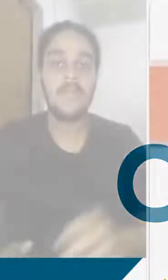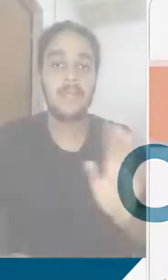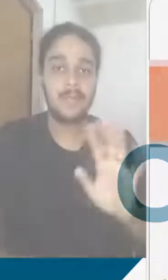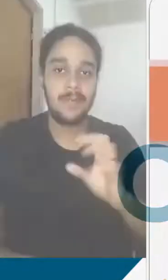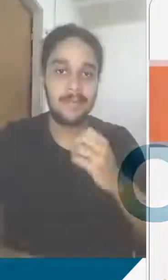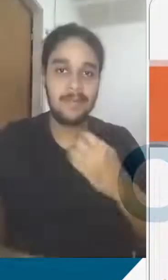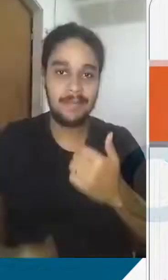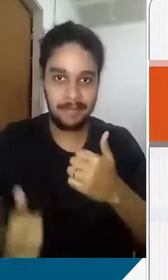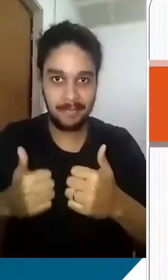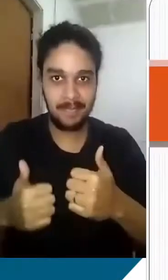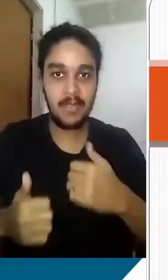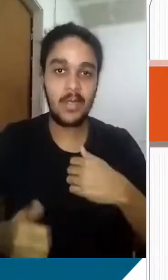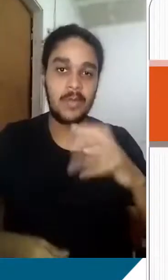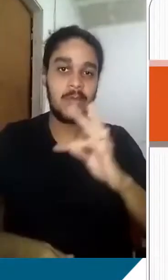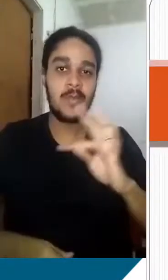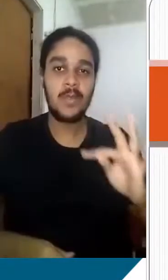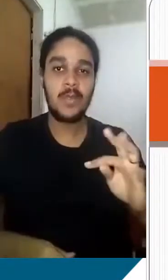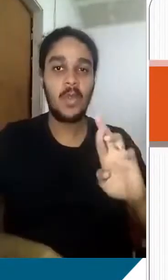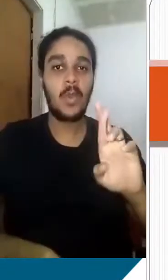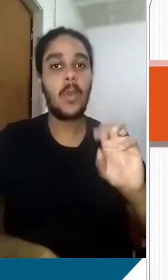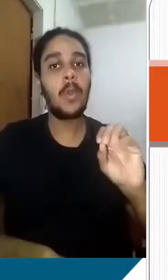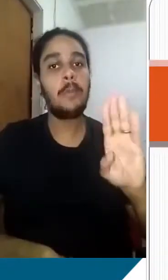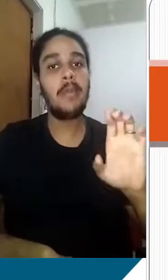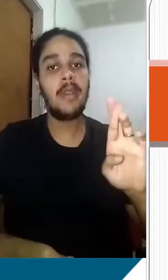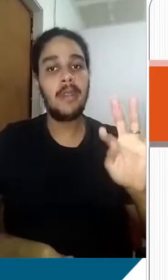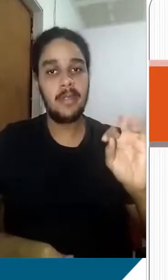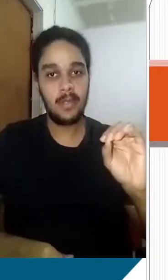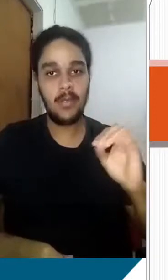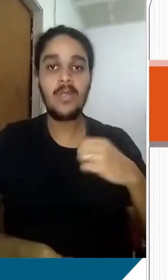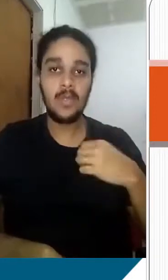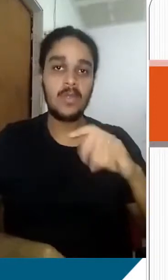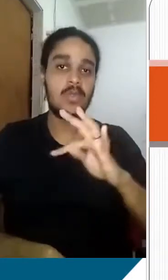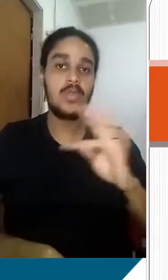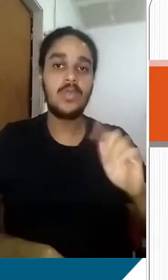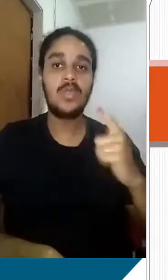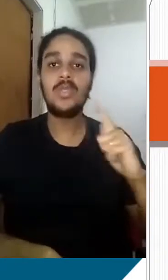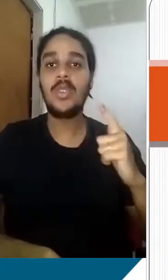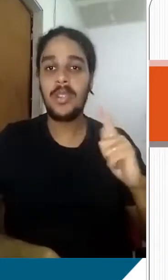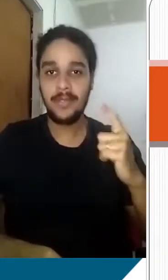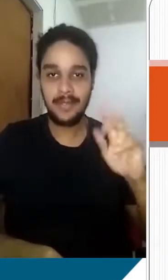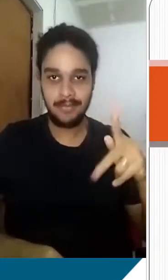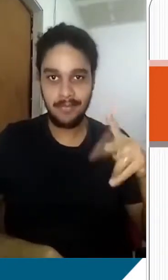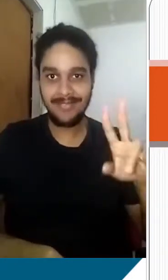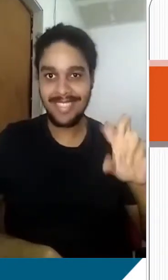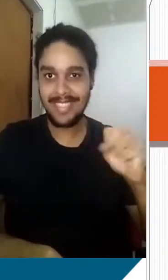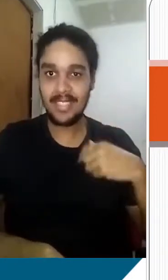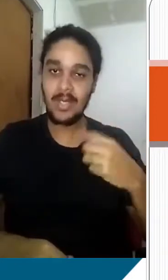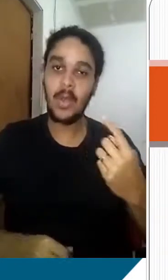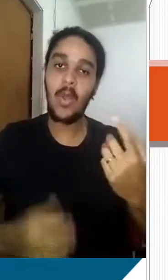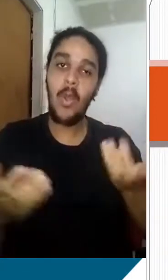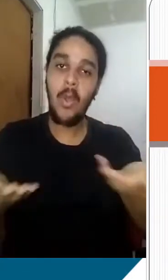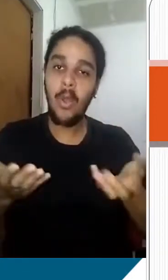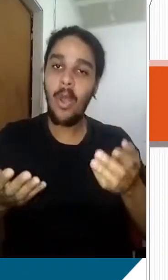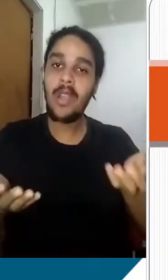Todos. Aqui quem fala é o tutor Roberto Alvarez, sou tutor de Geografia do PVS e hoje a gente vai dar seguimento aos nossos estudos